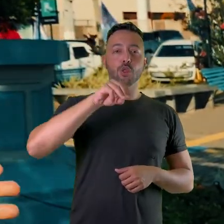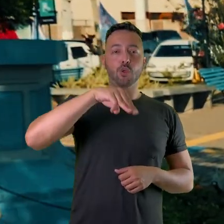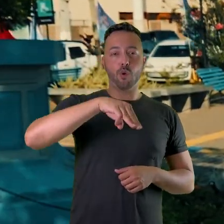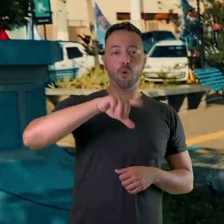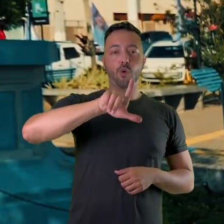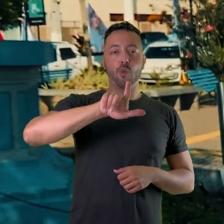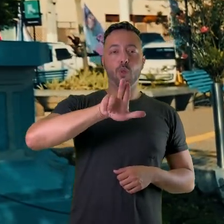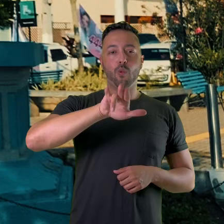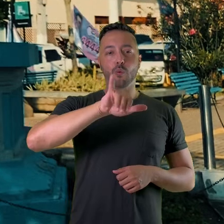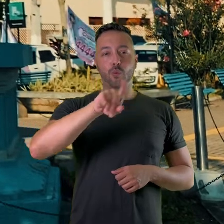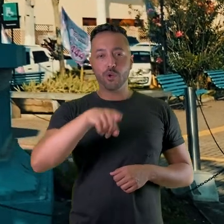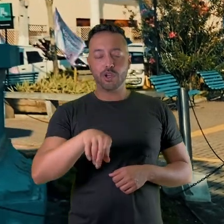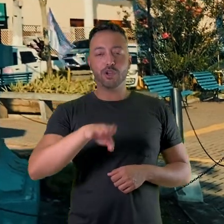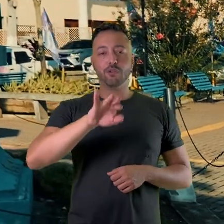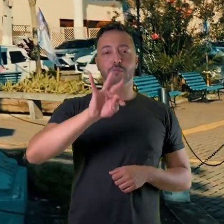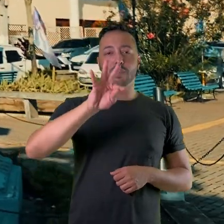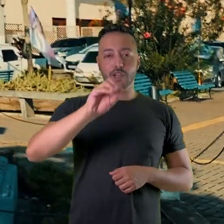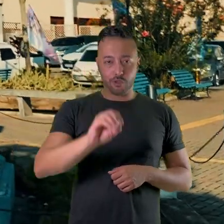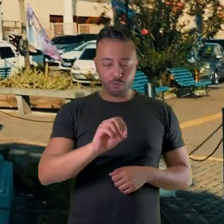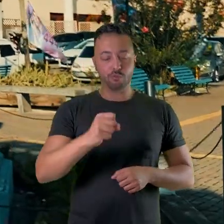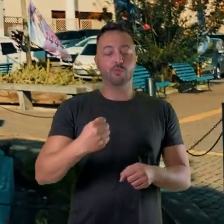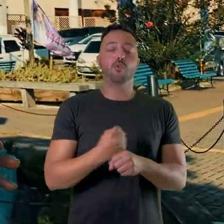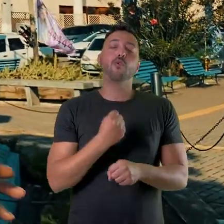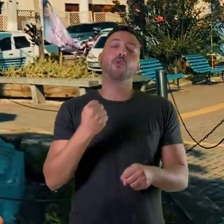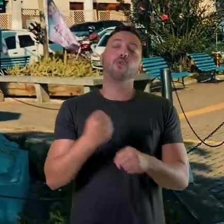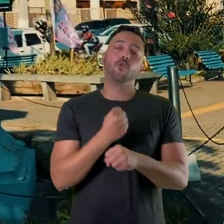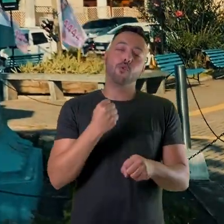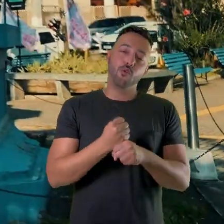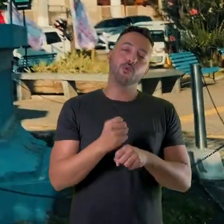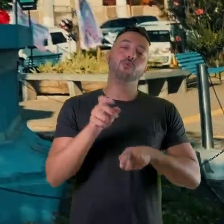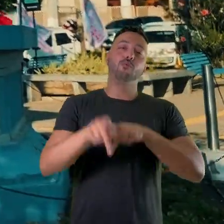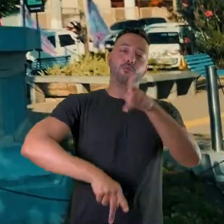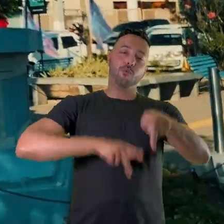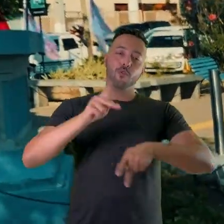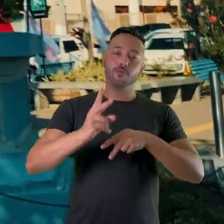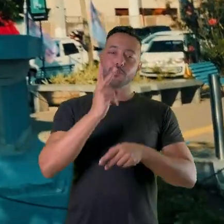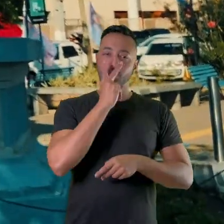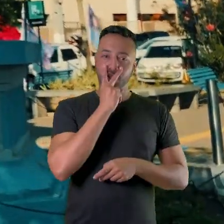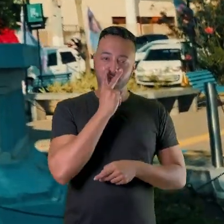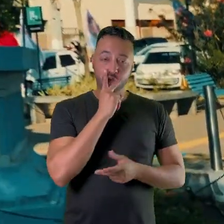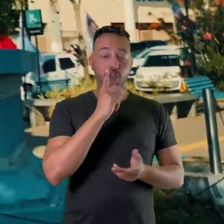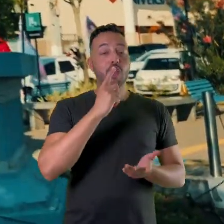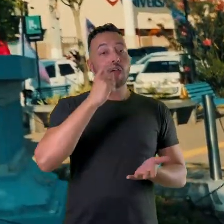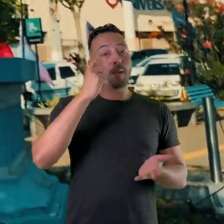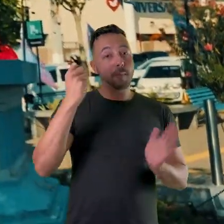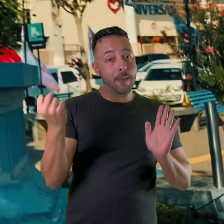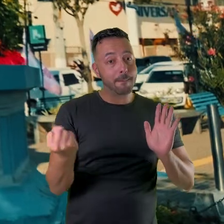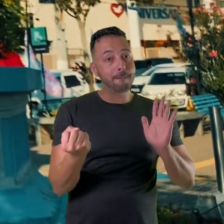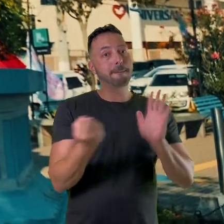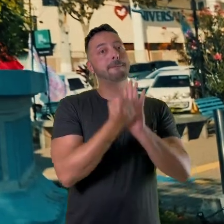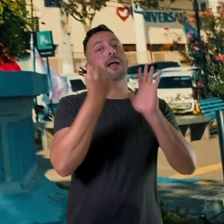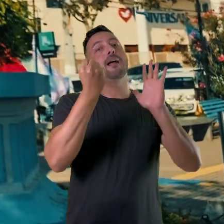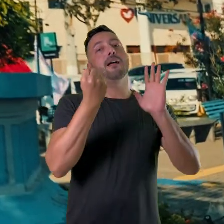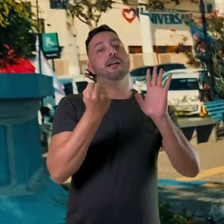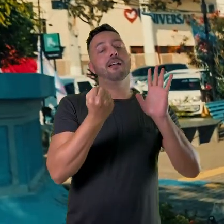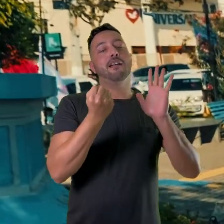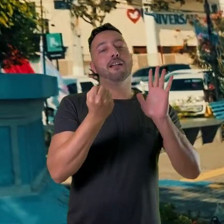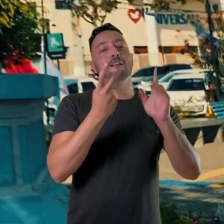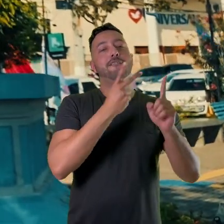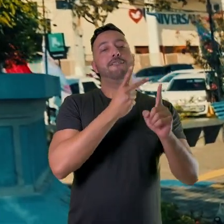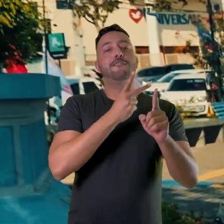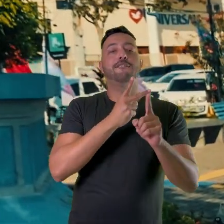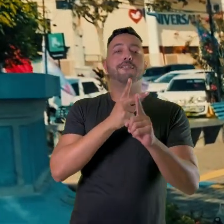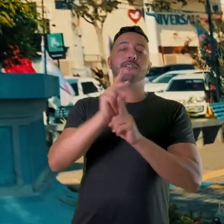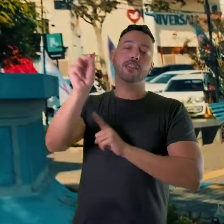e foi construído pelo povo da Vitória de Santo Antão justamente para marcar a vitória